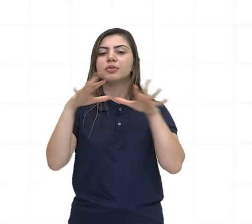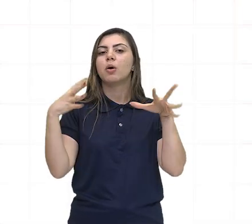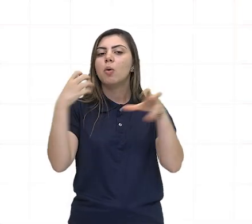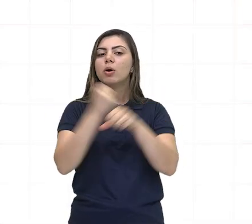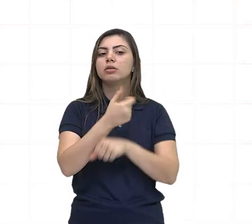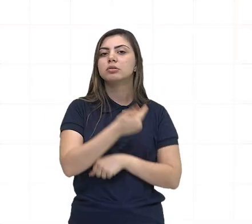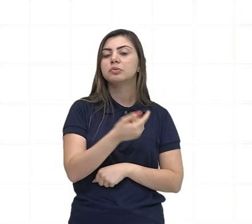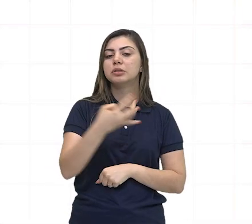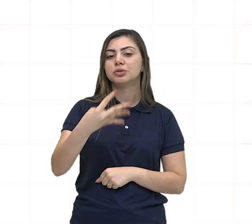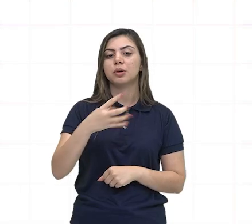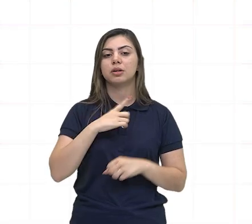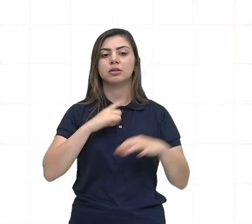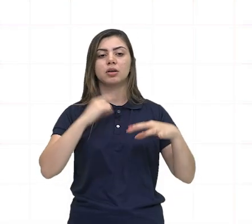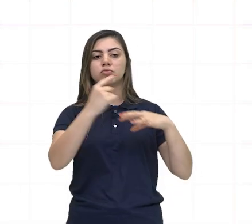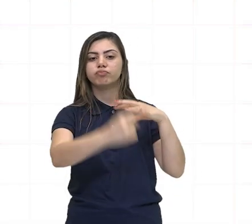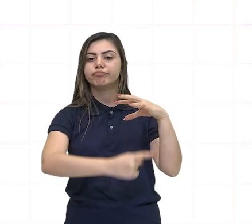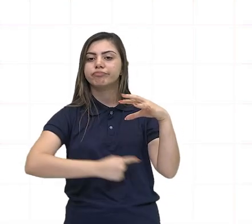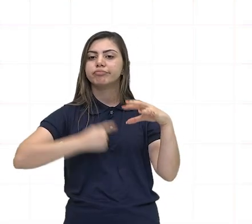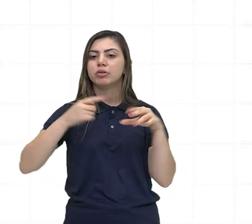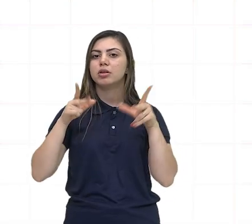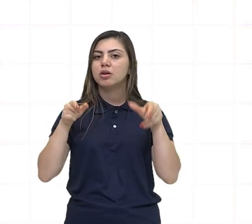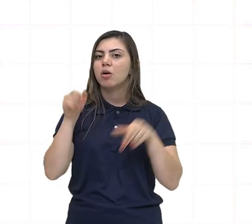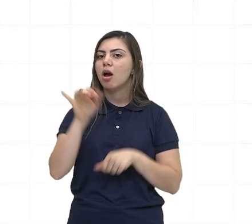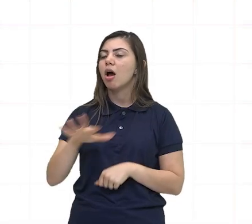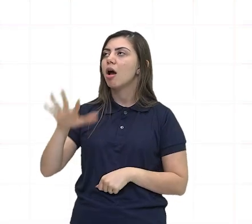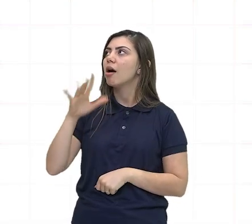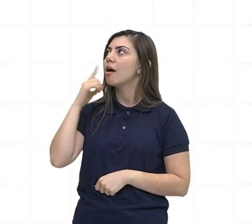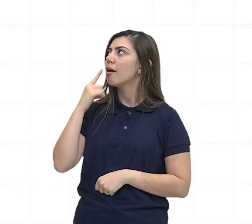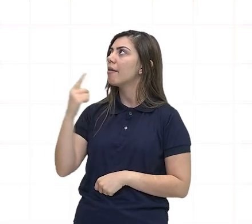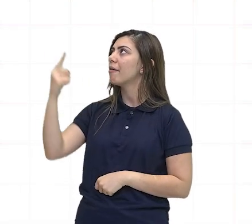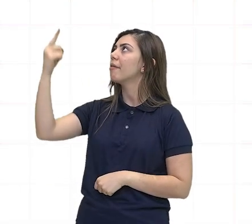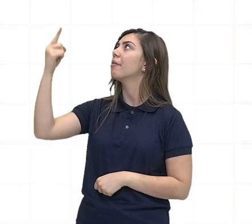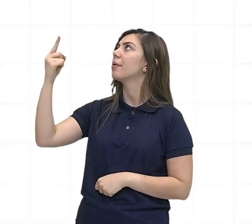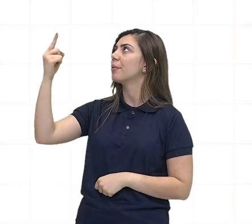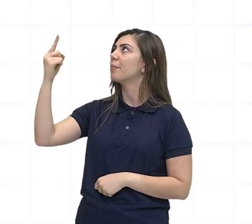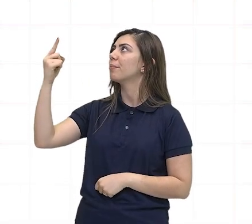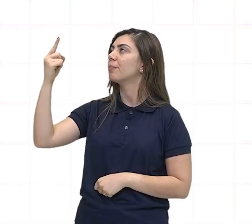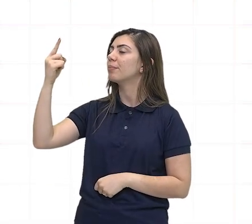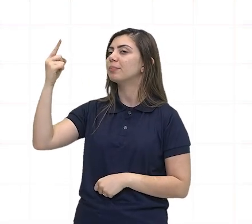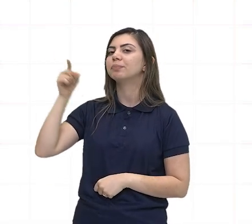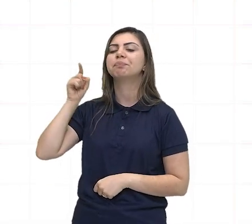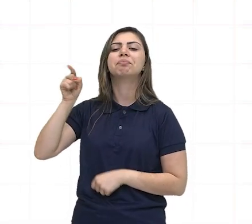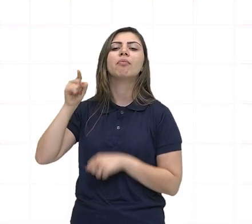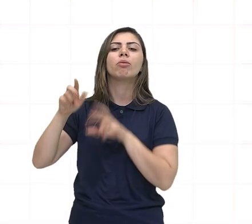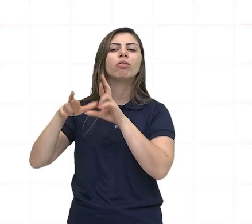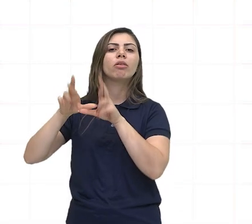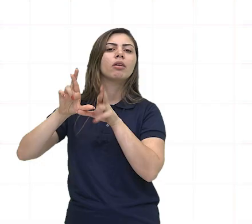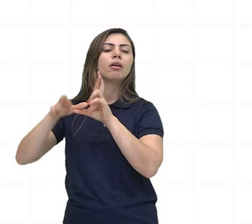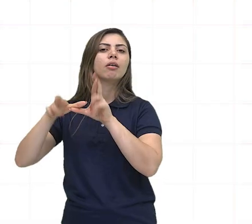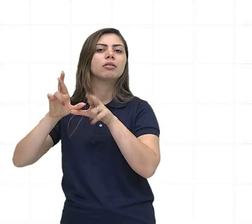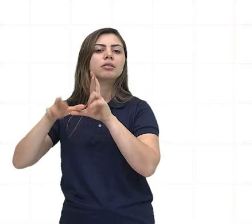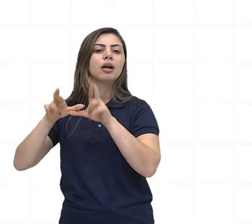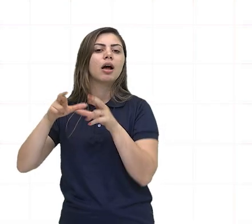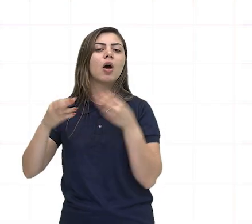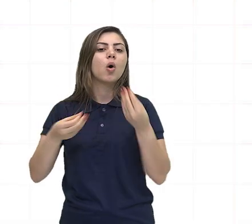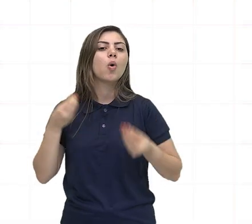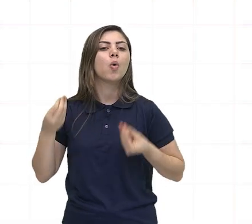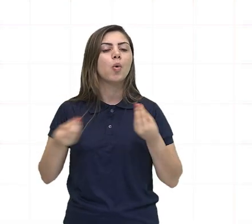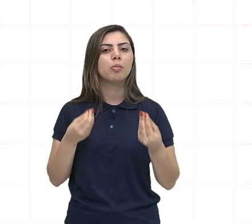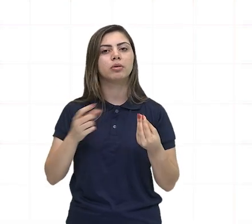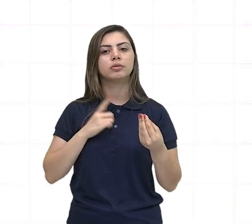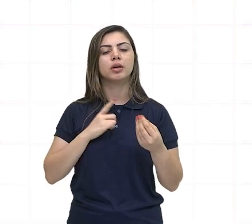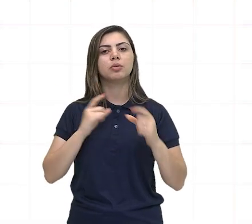satélites artificiais, como este que aparece na tela para vocês. Esses satélites artificiais, eles